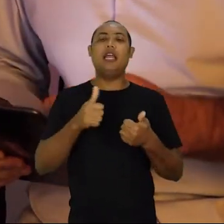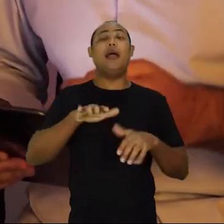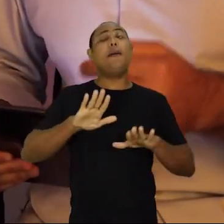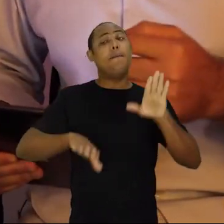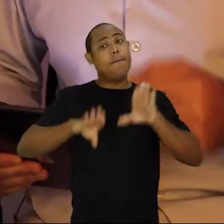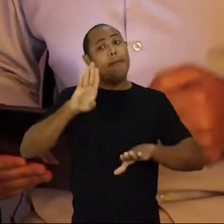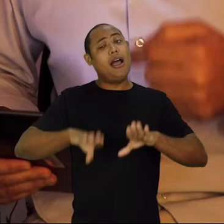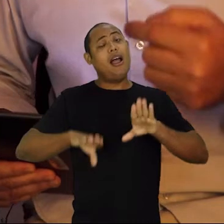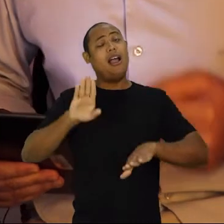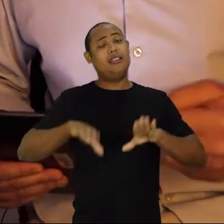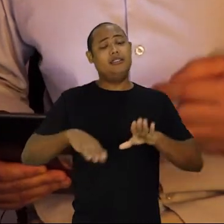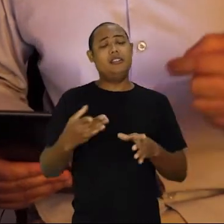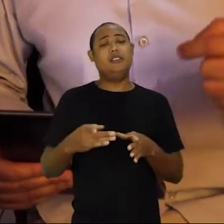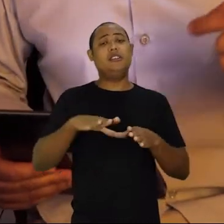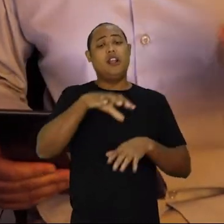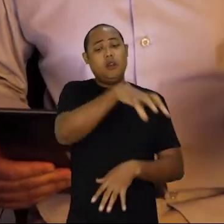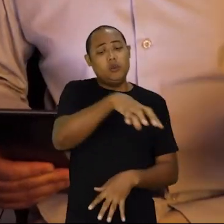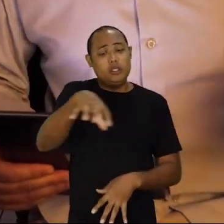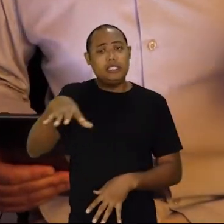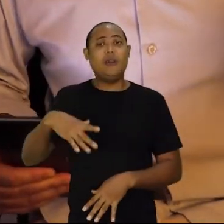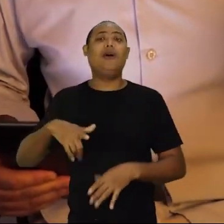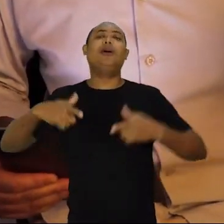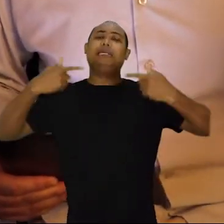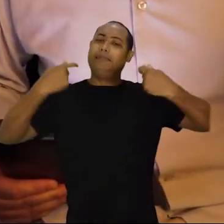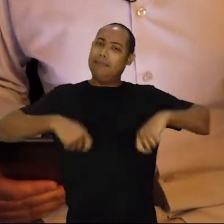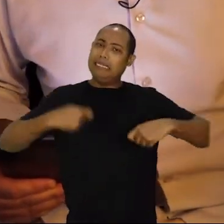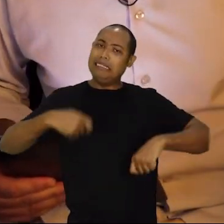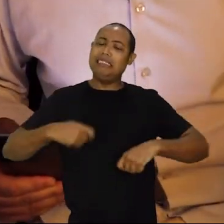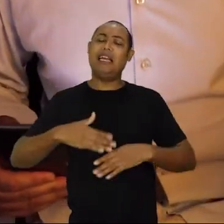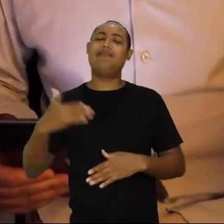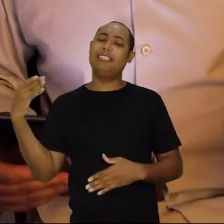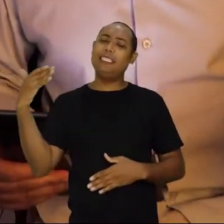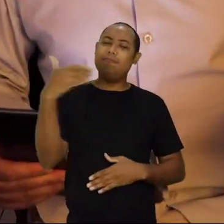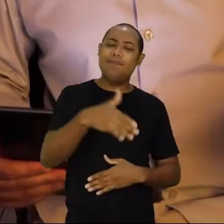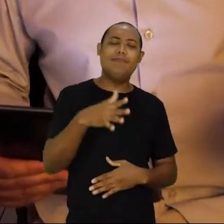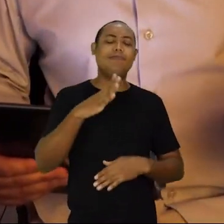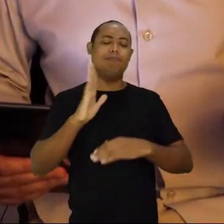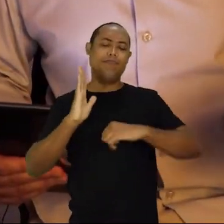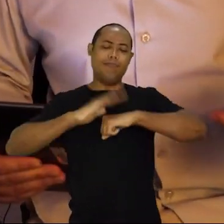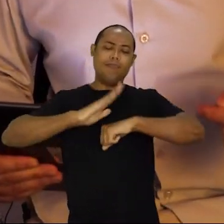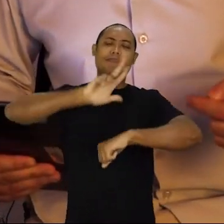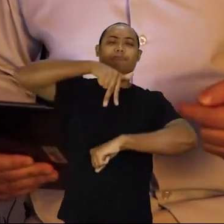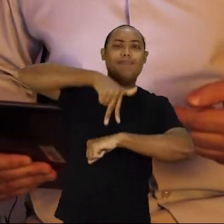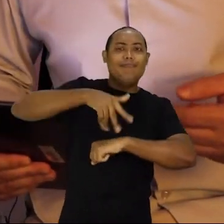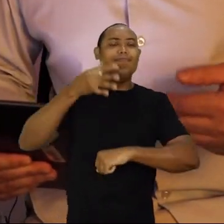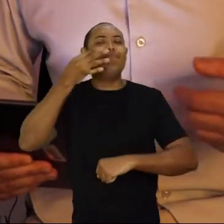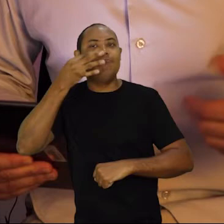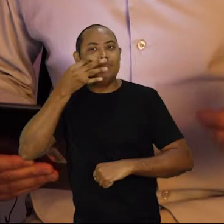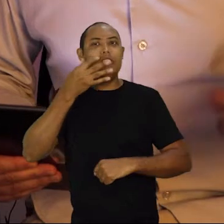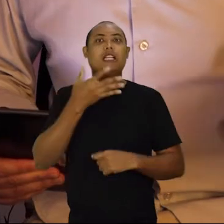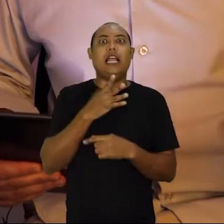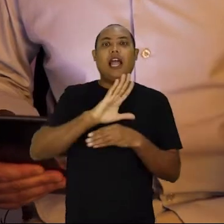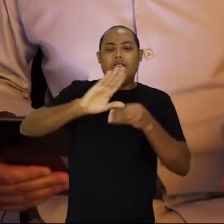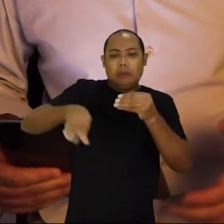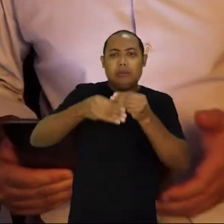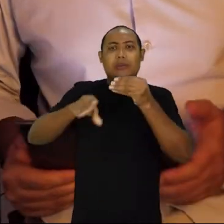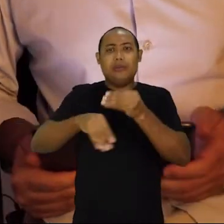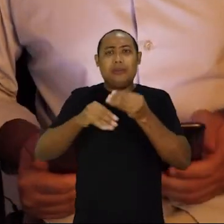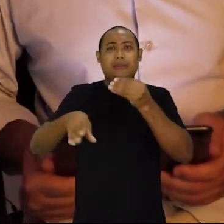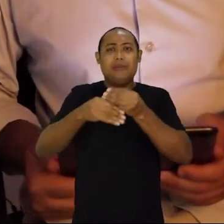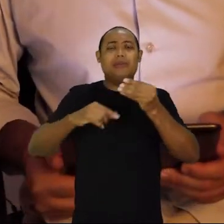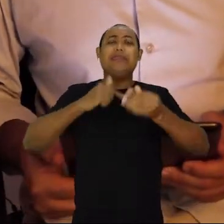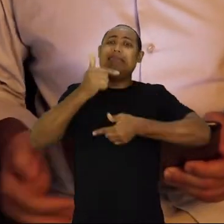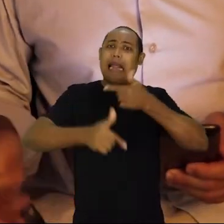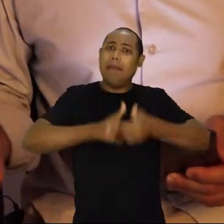alguns setores que demandavam uma maior presença física, nós fomos acumulando